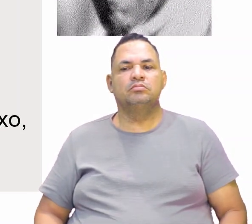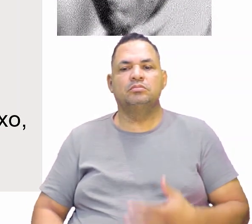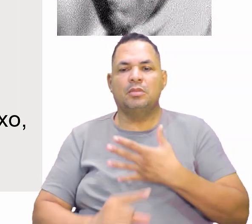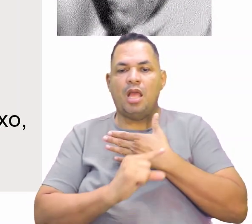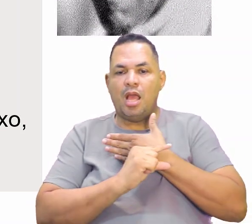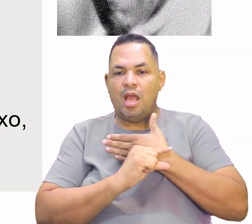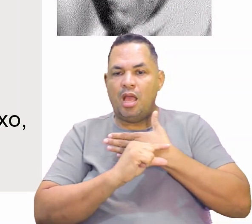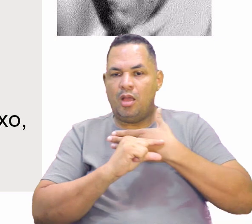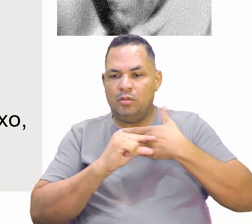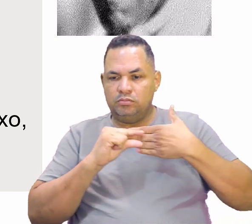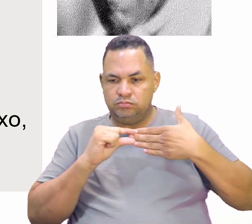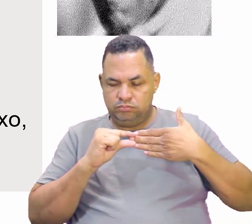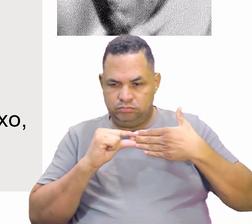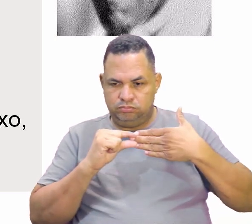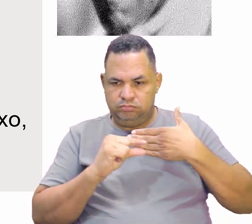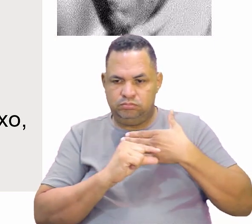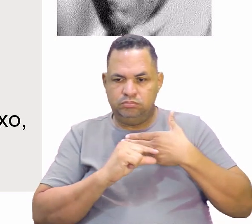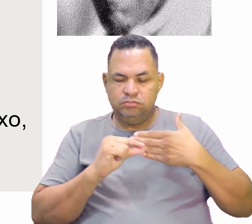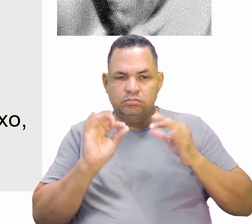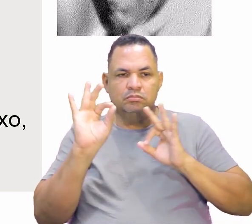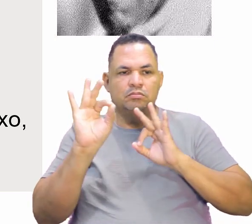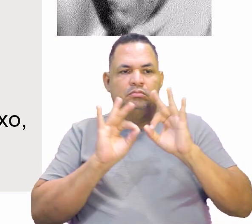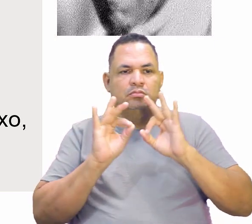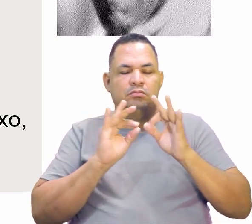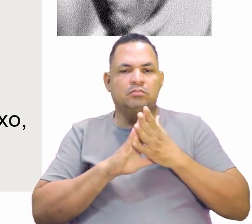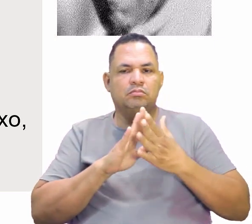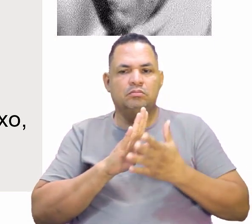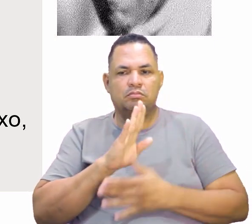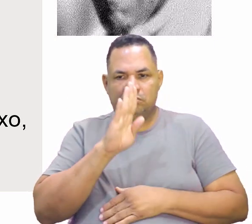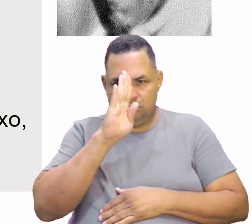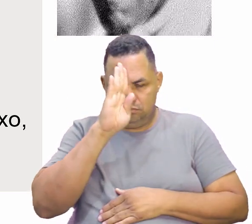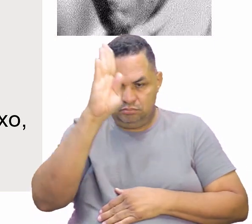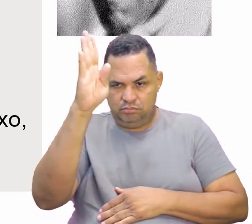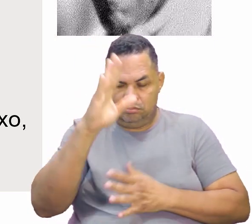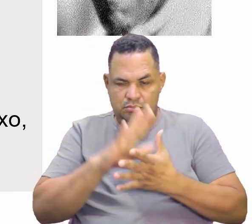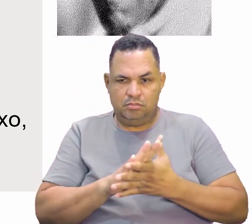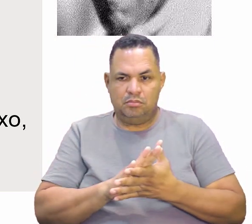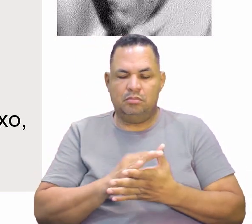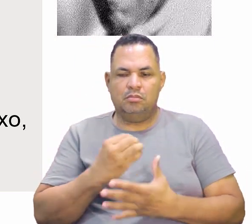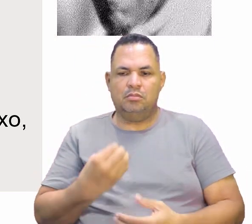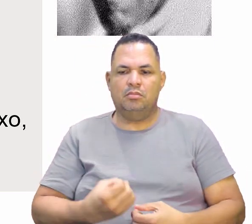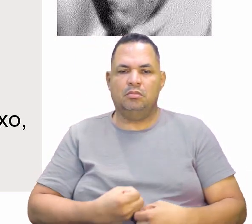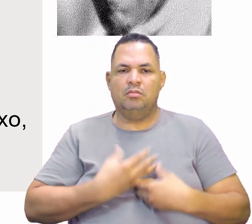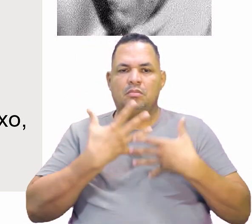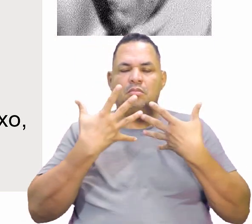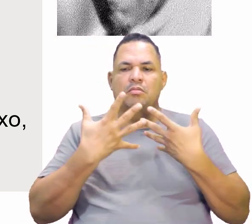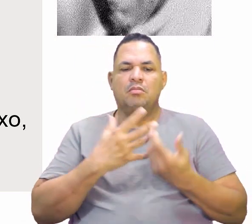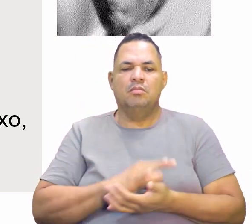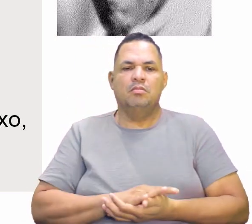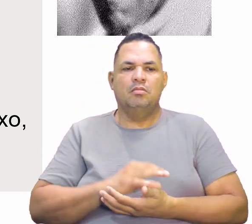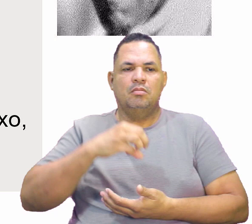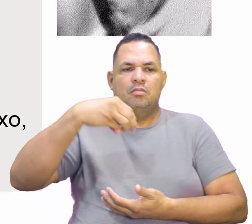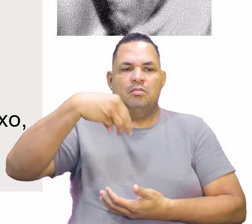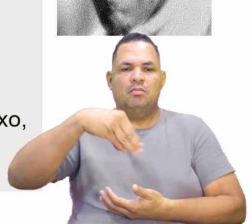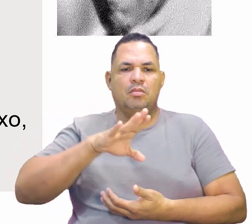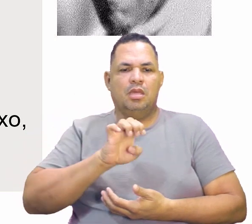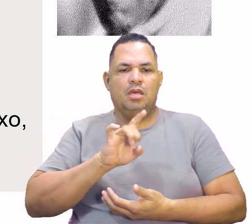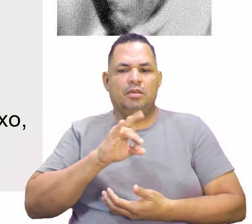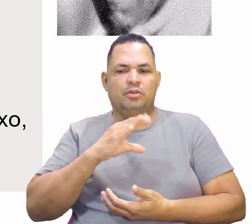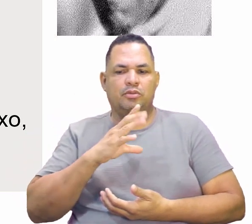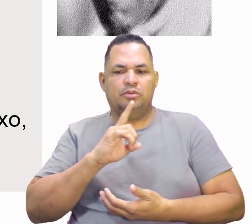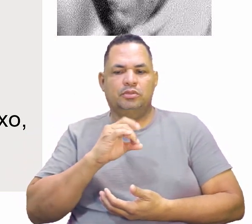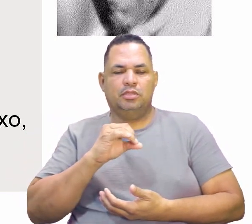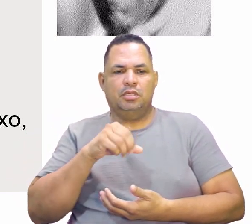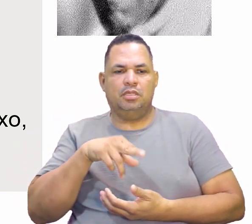fase, né, da primeira geração do modernismo, que se destacaram na poesia, Amadinho, olha só. Mário de Andrade, principal